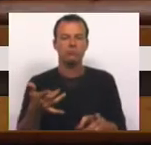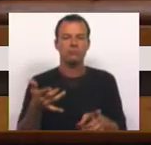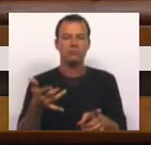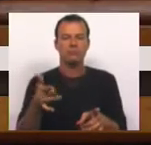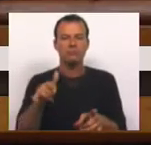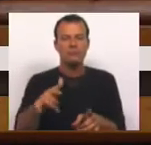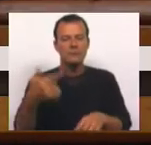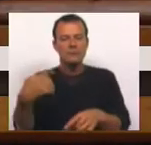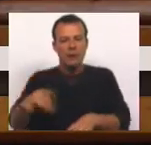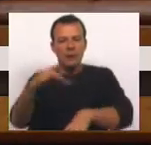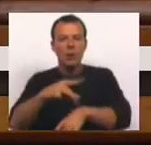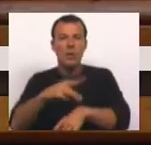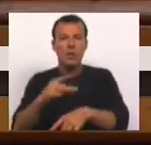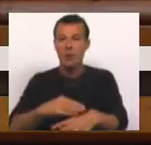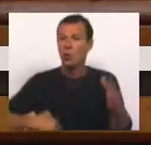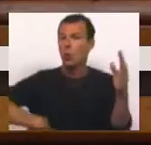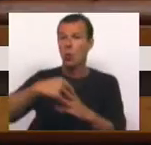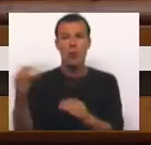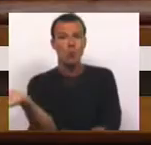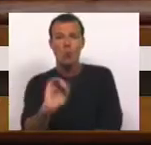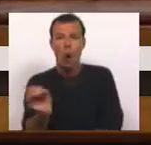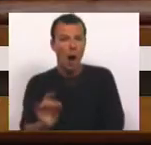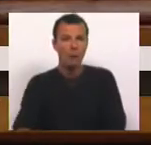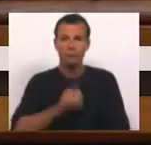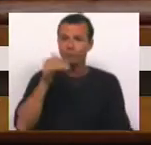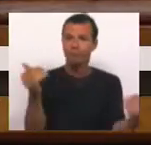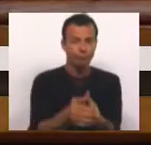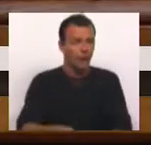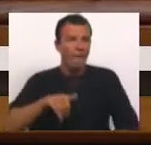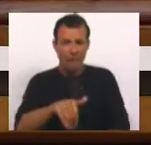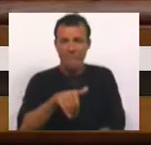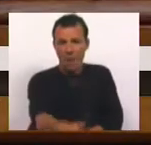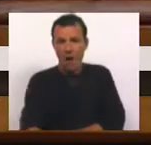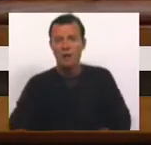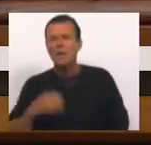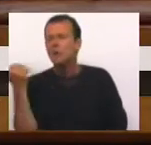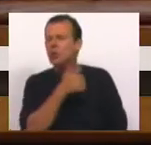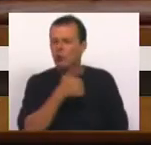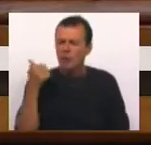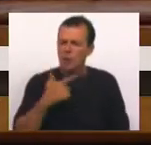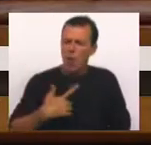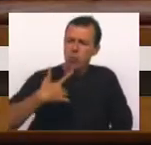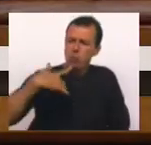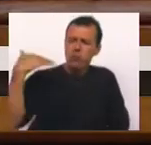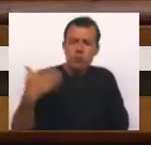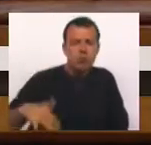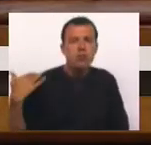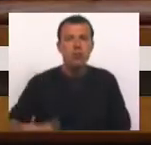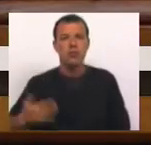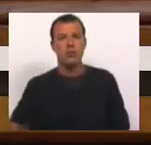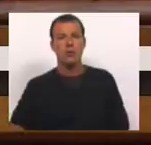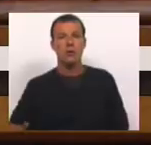inequivocamente de uma doença sem cura, irreversível e fatal, causadora de um sofrimento intolerável e atroz